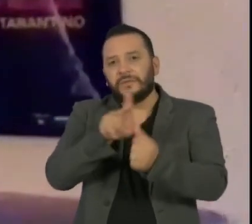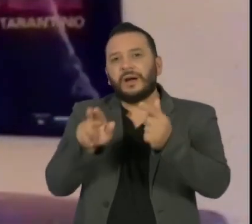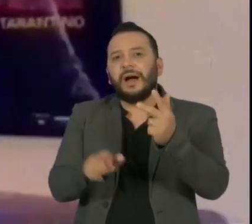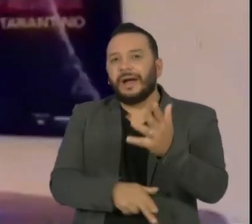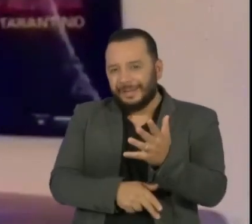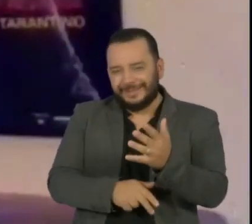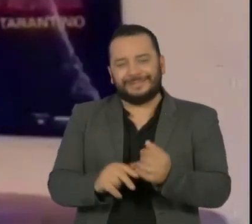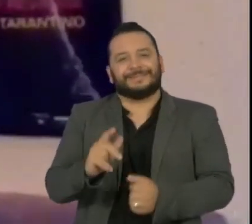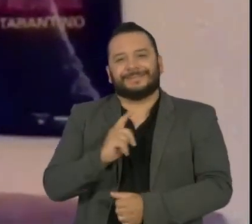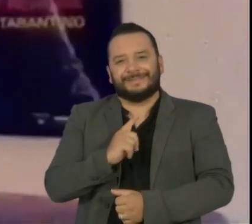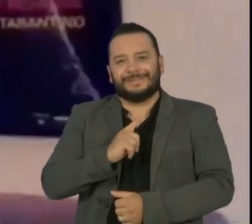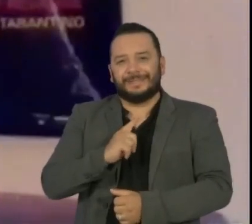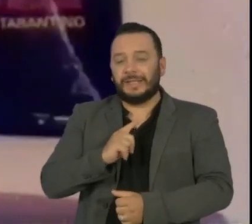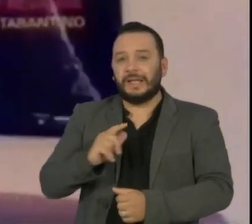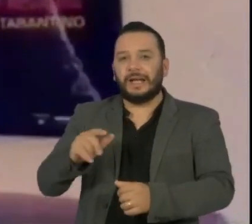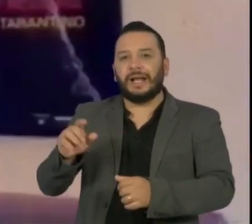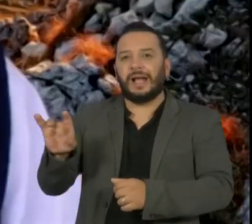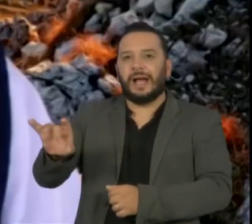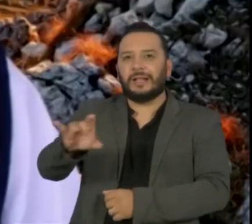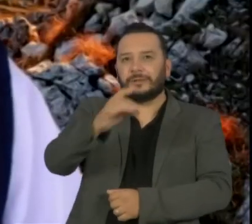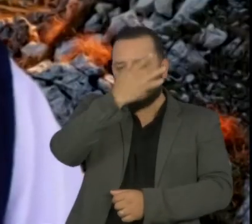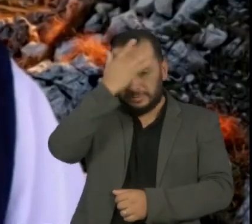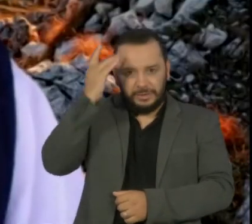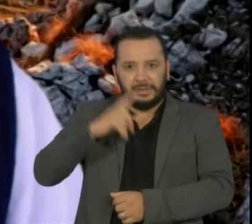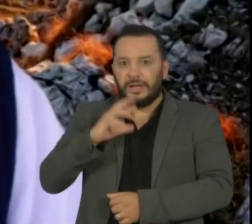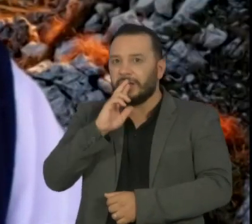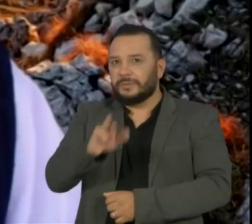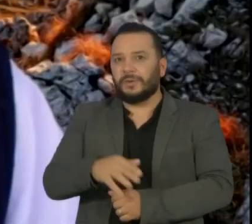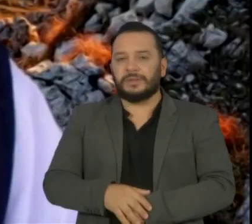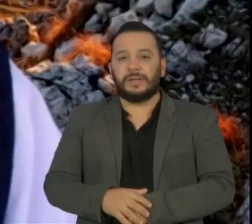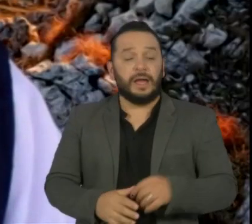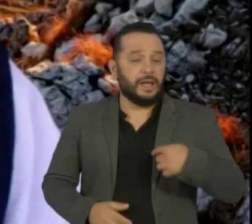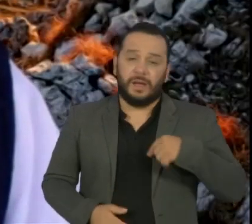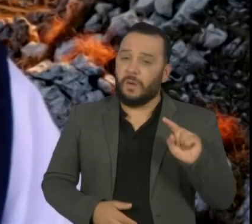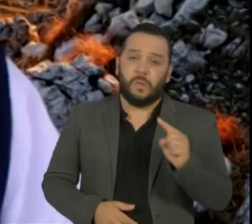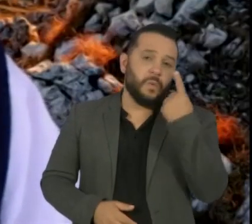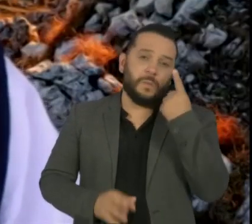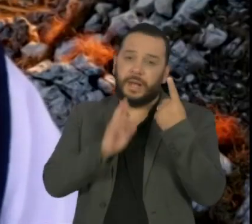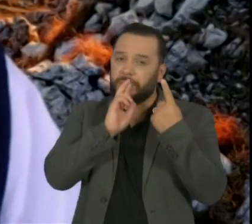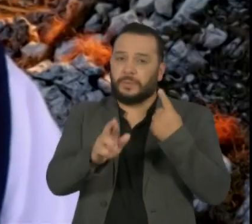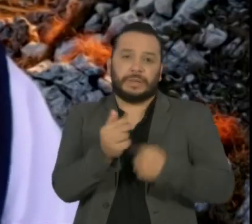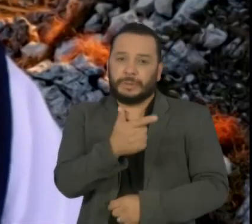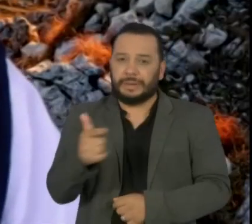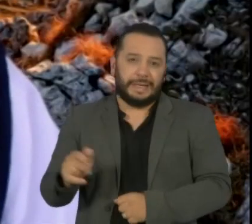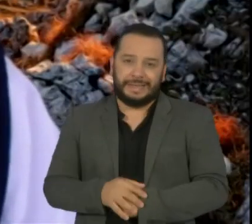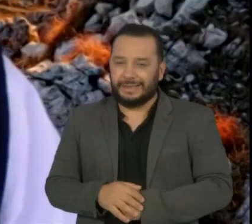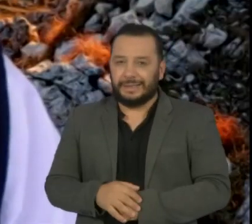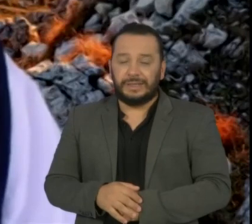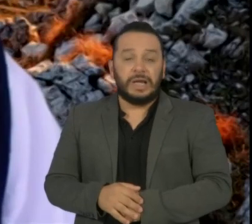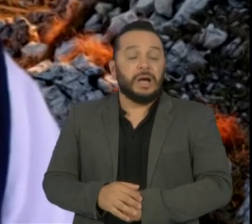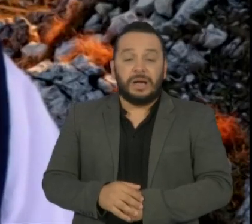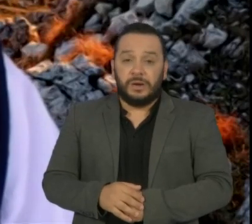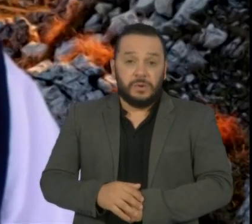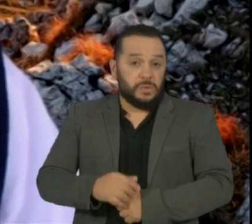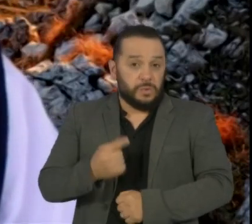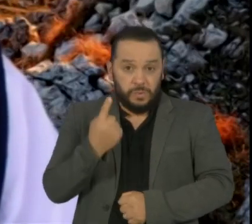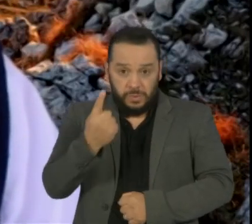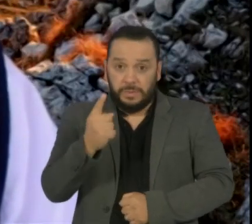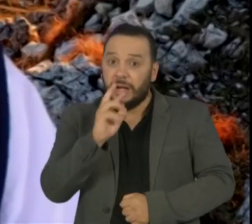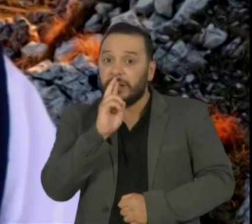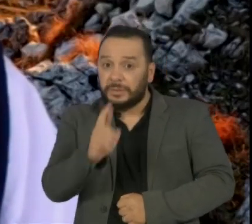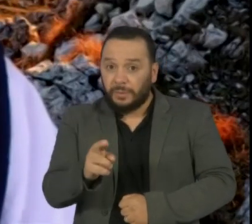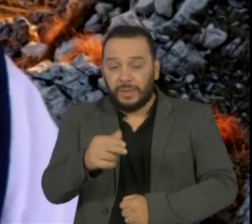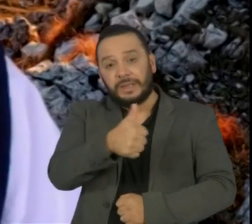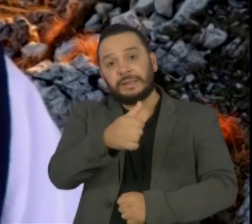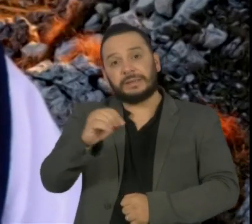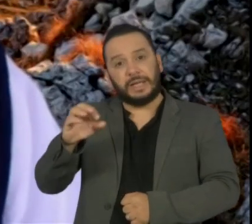pode ter a sua resposta? Como é que é isso? Eu não tenho uma resposta absoluta. As respostas absolutas, elas pertencem ao campo